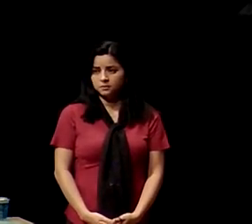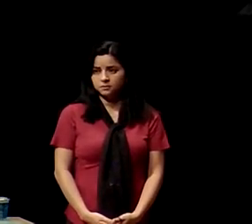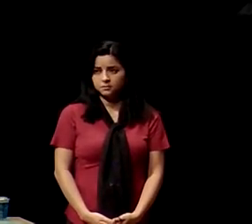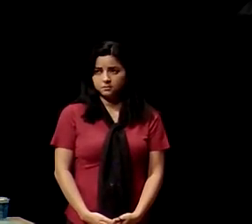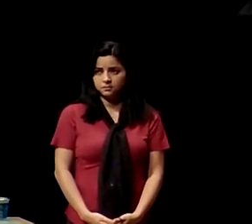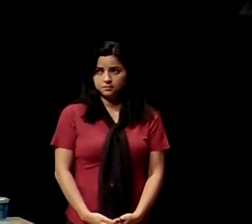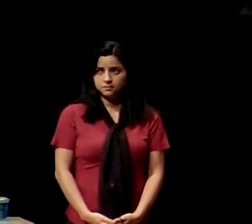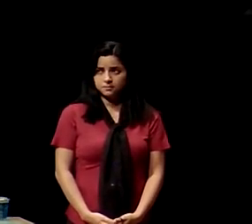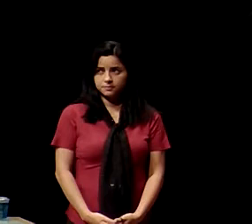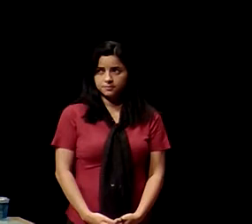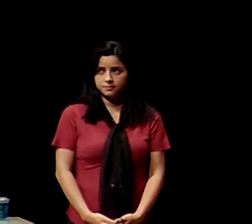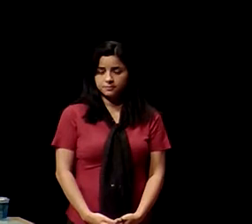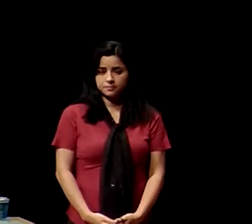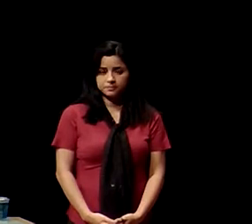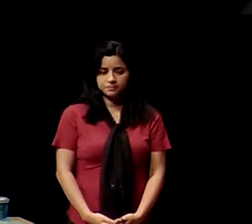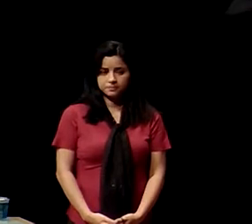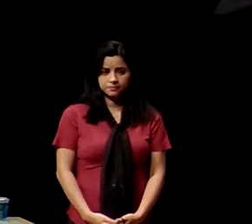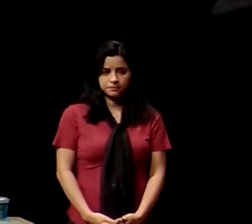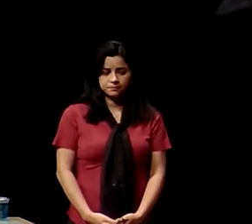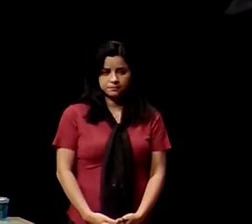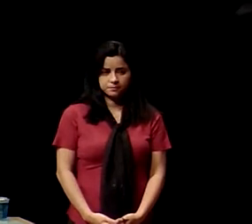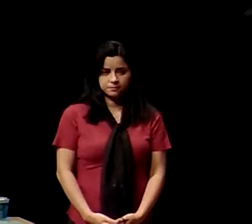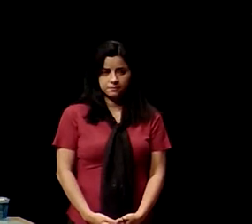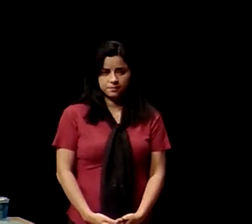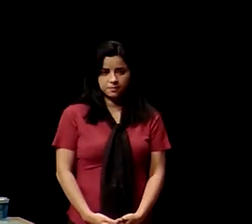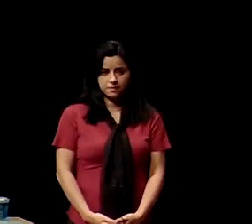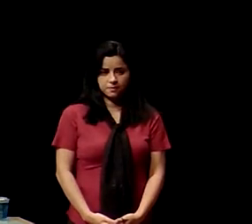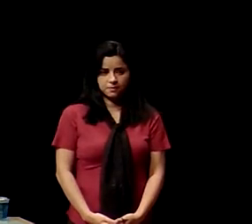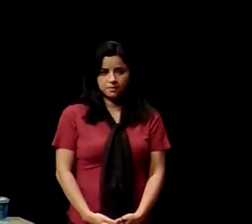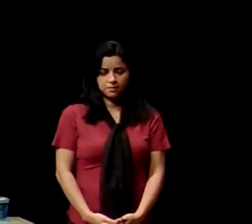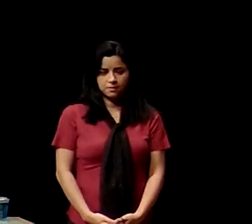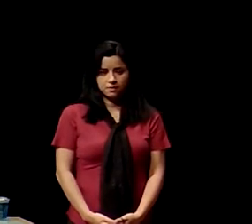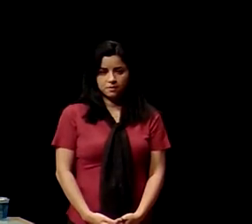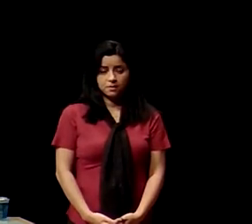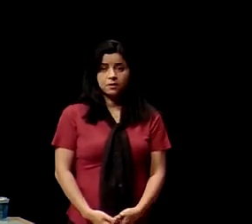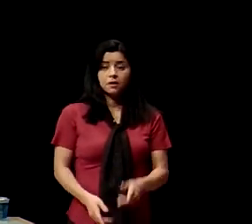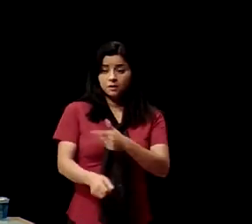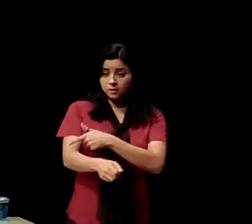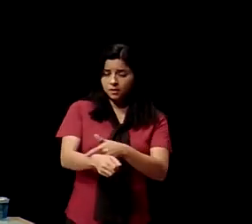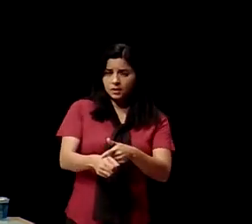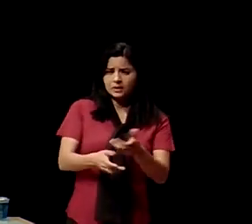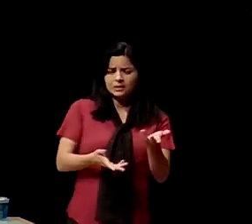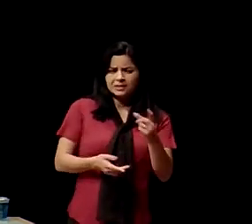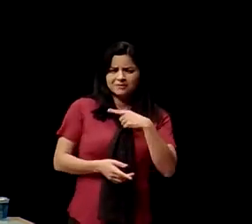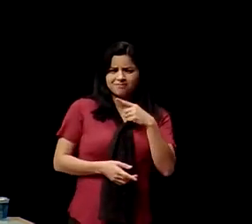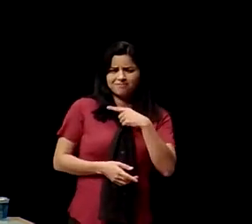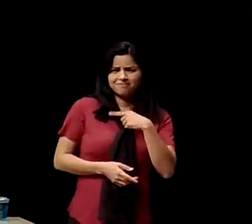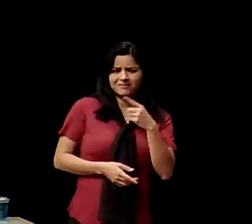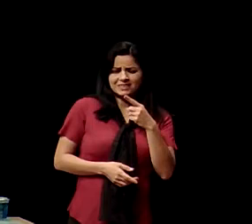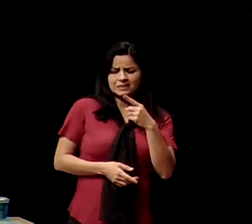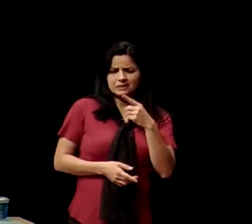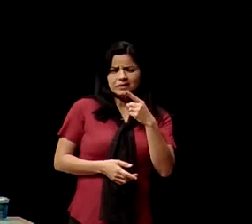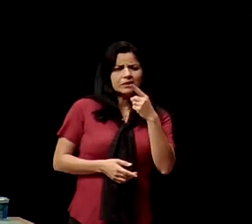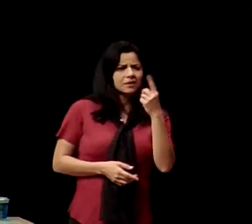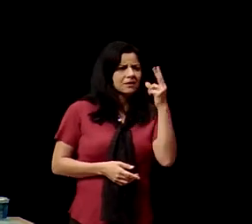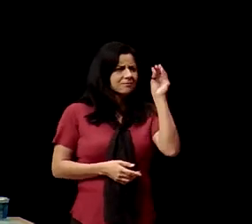and social pedagogy is distinguished. A educação tem sido considerada como um conceito importante